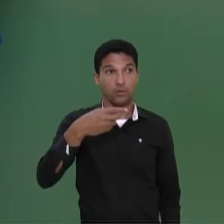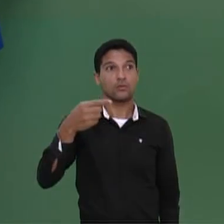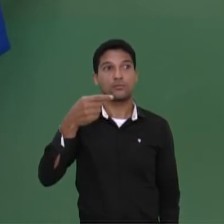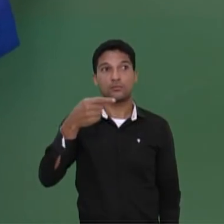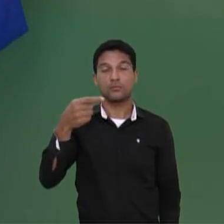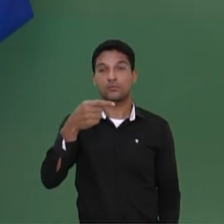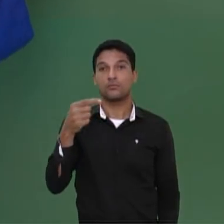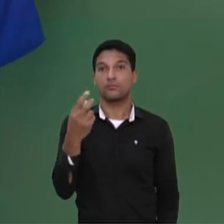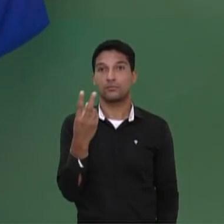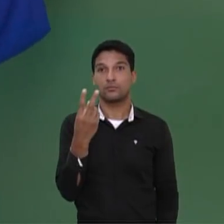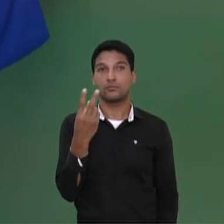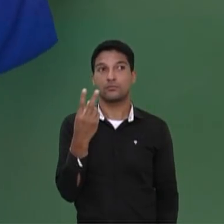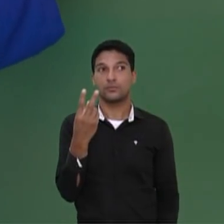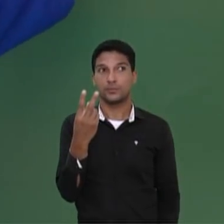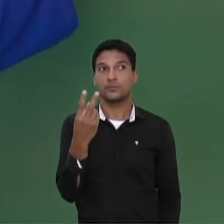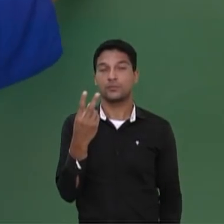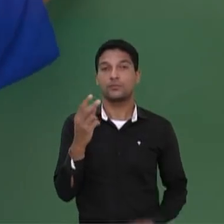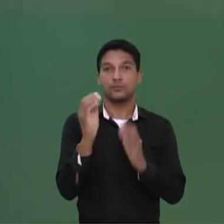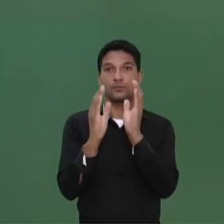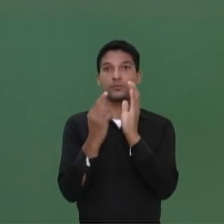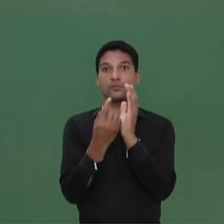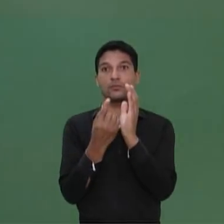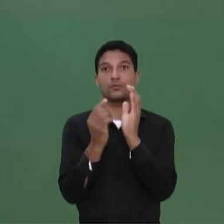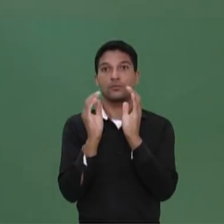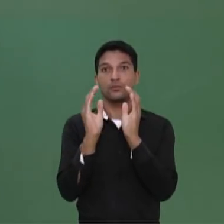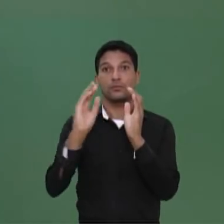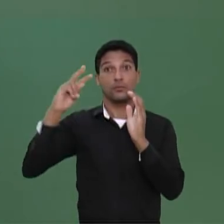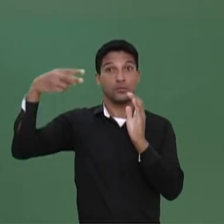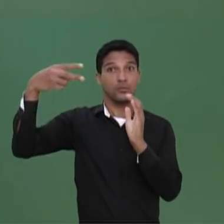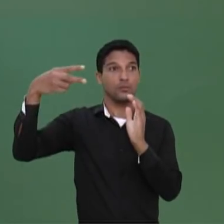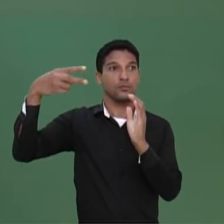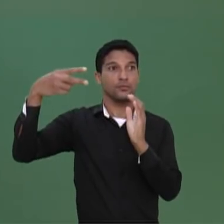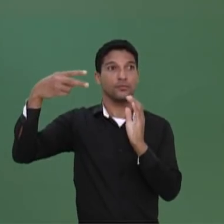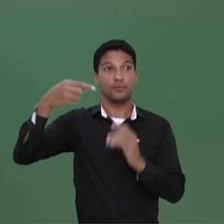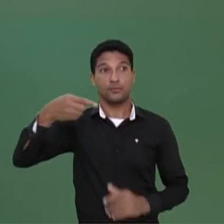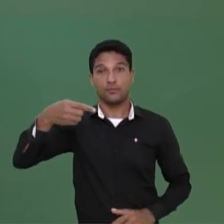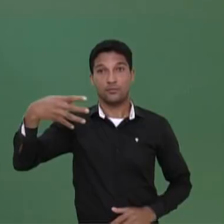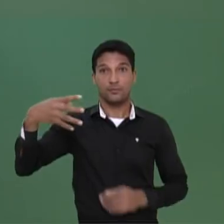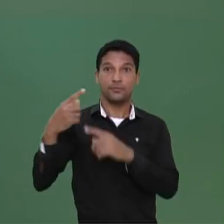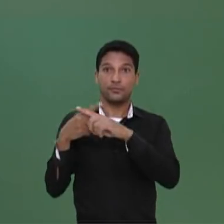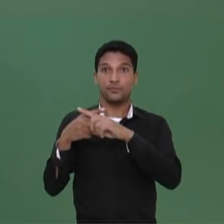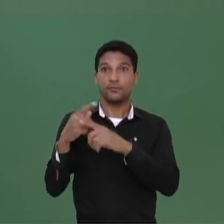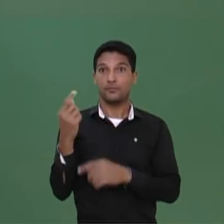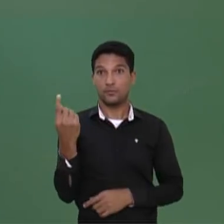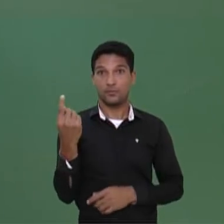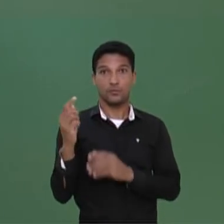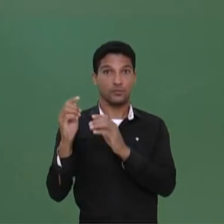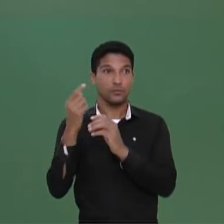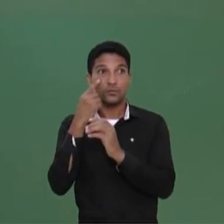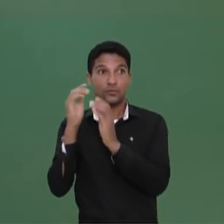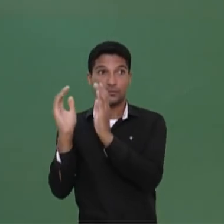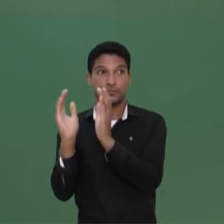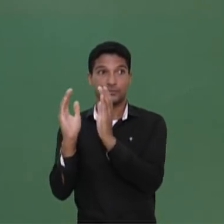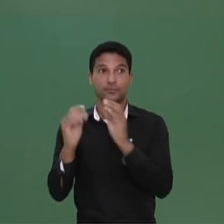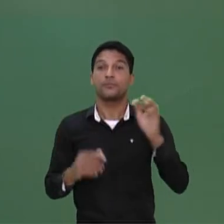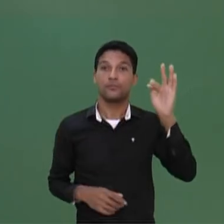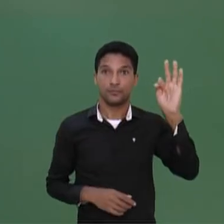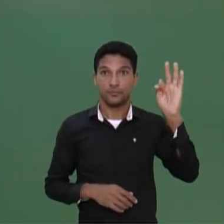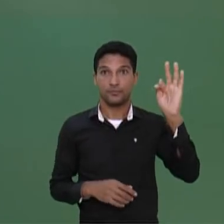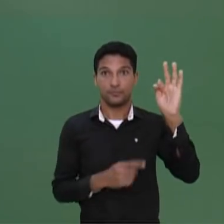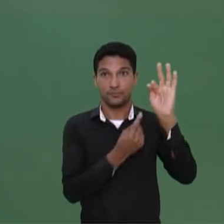menos 4 x 1 o ep 1 e é igual